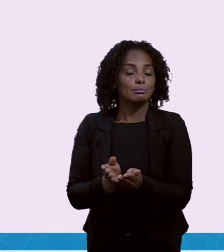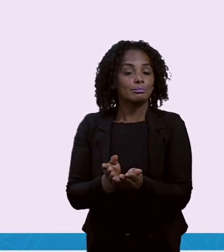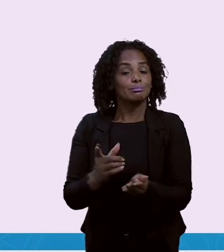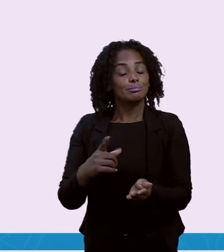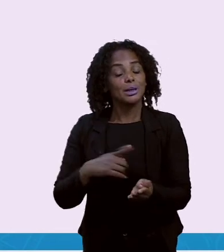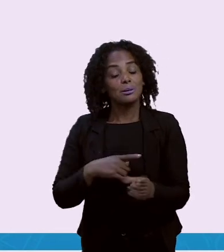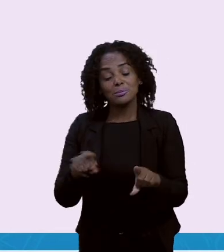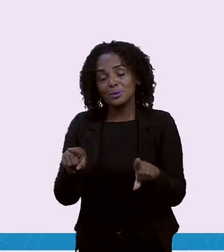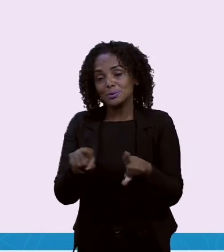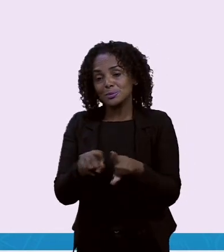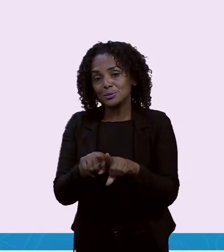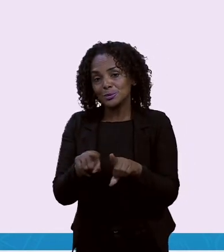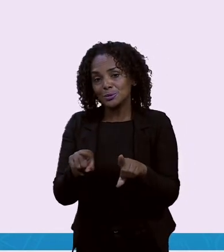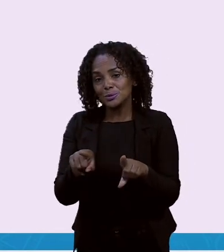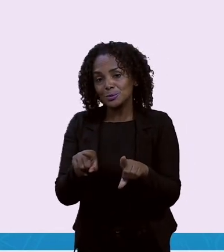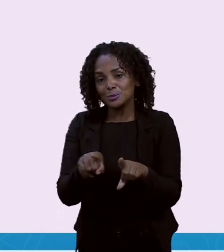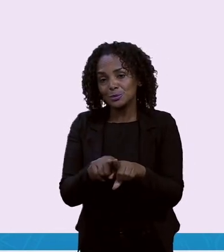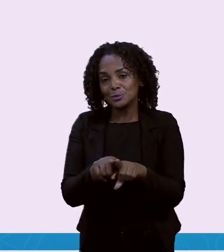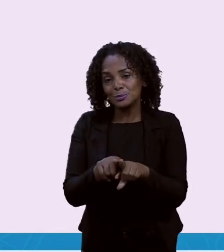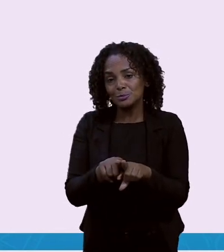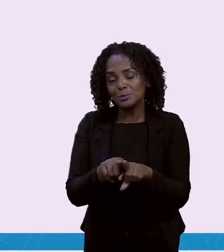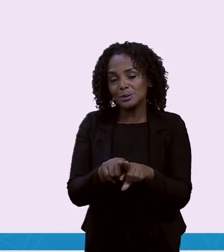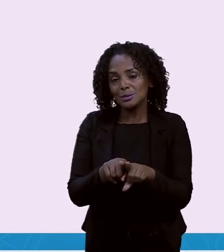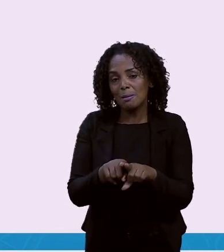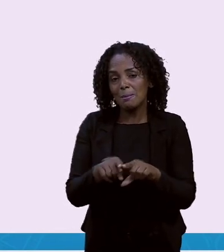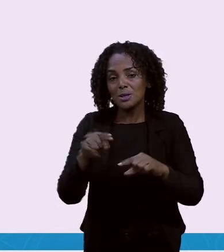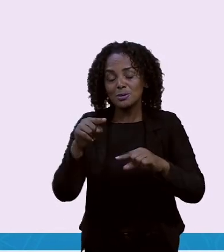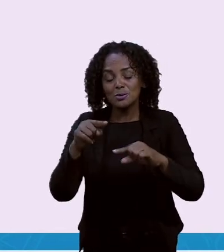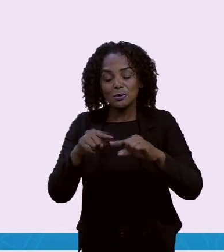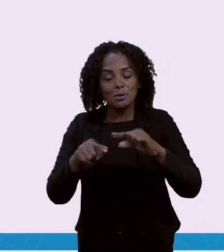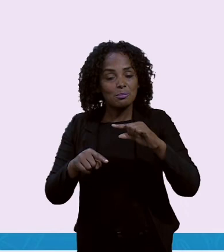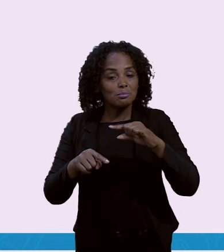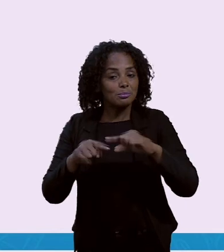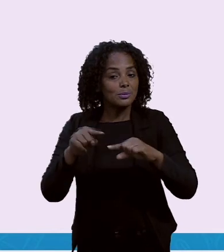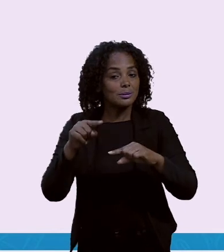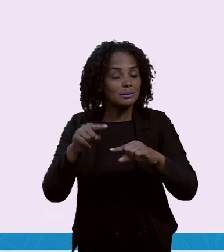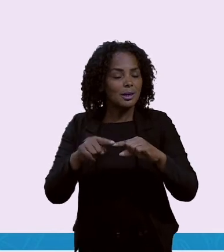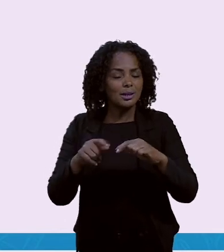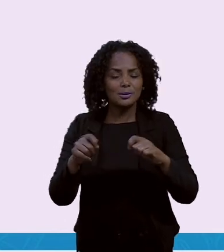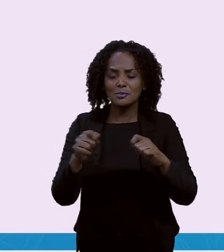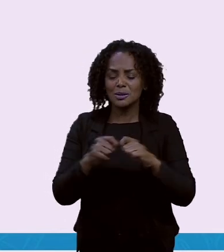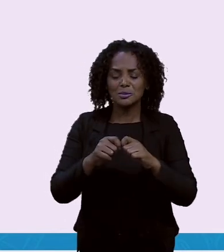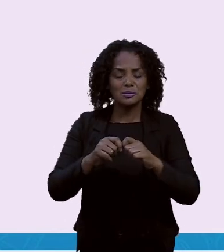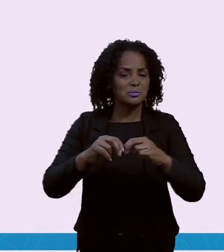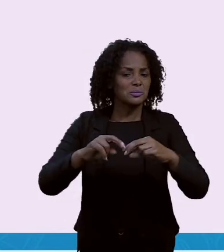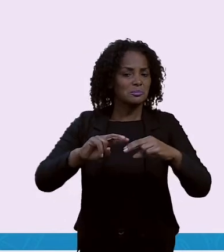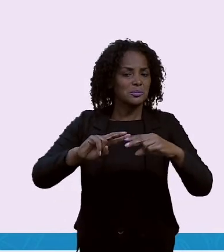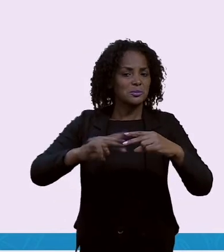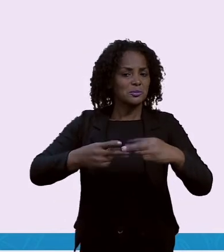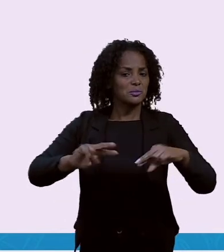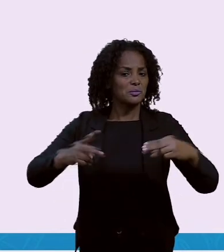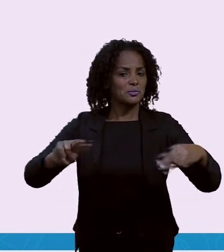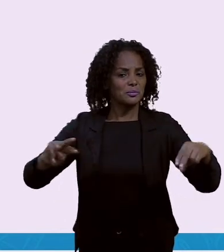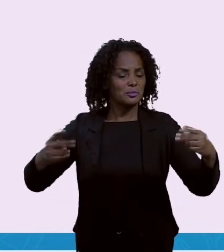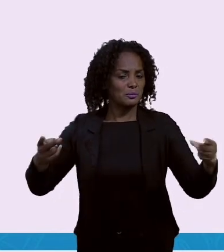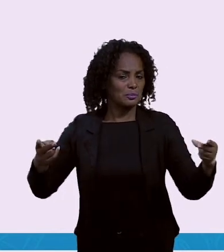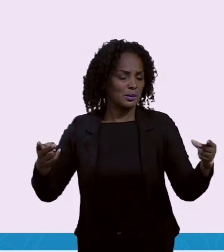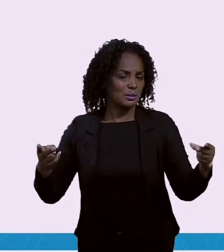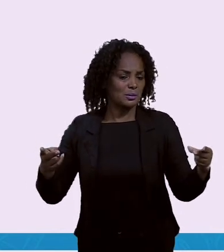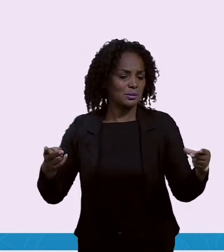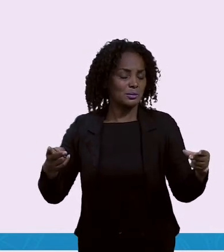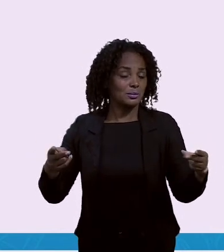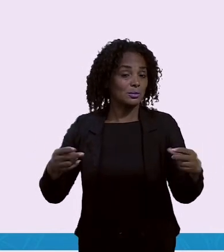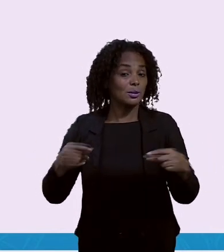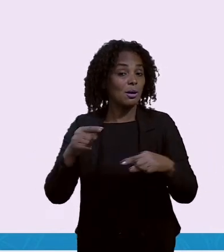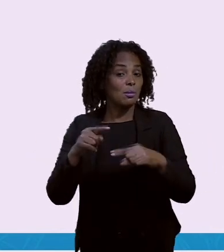Temos também o mesmo objeto feito de diferentes materiais. Uma cerca feita de